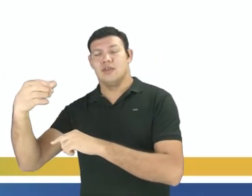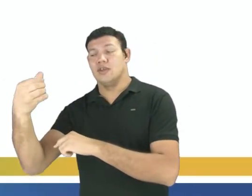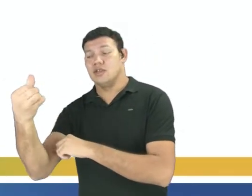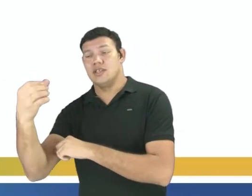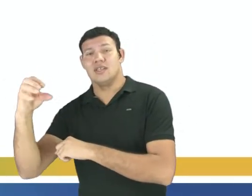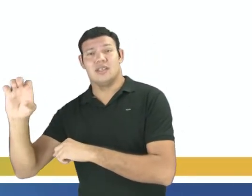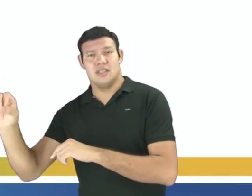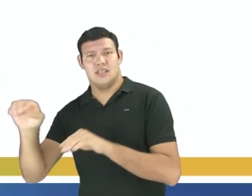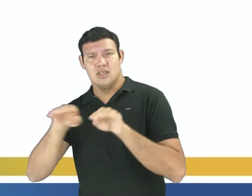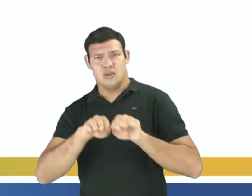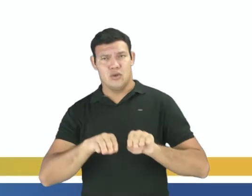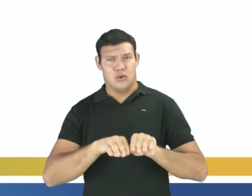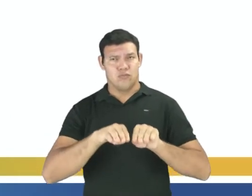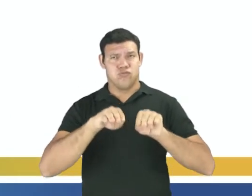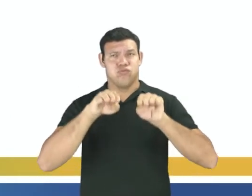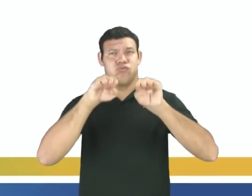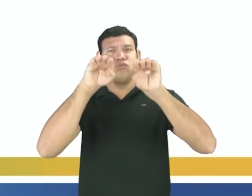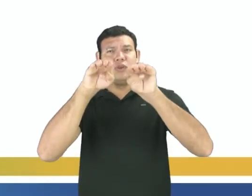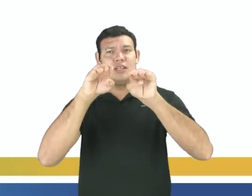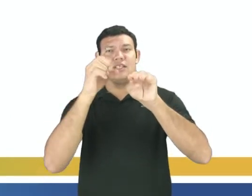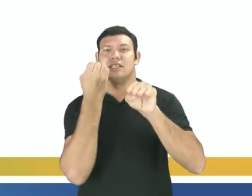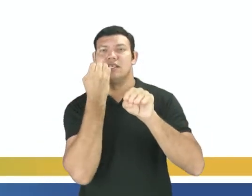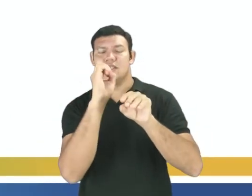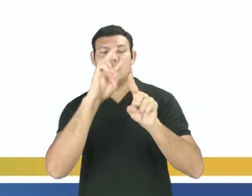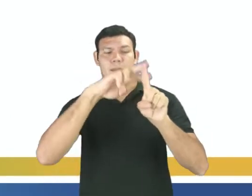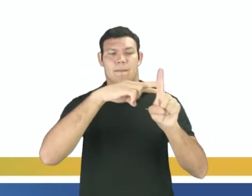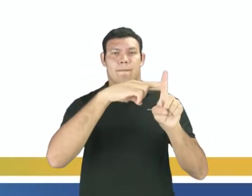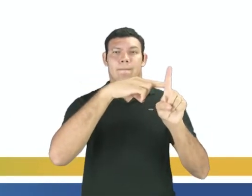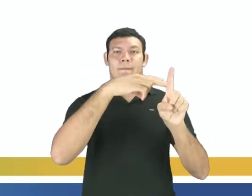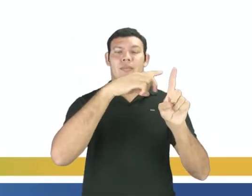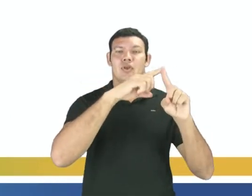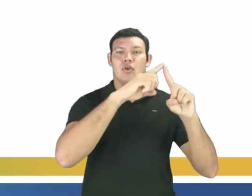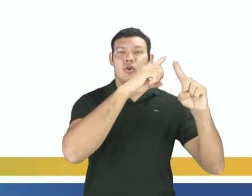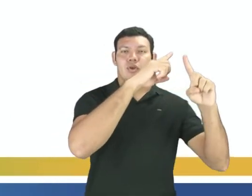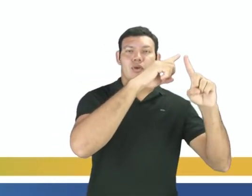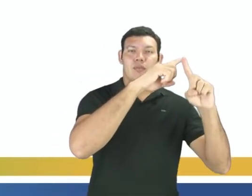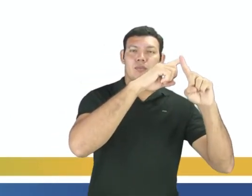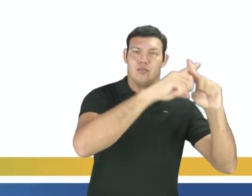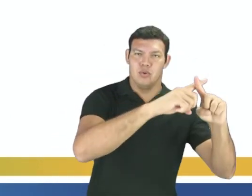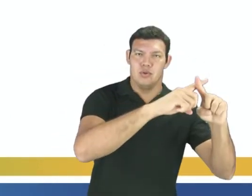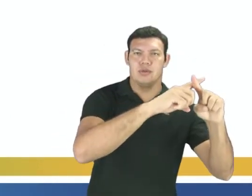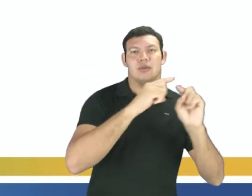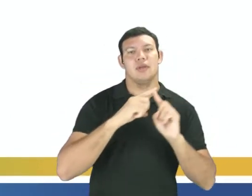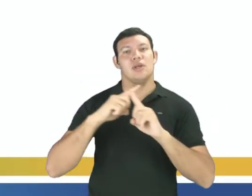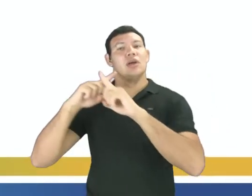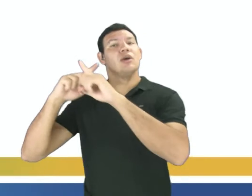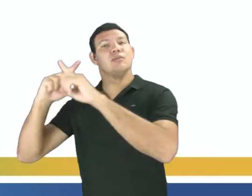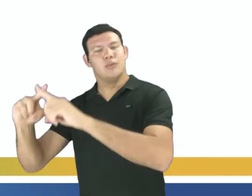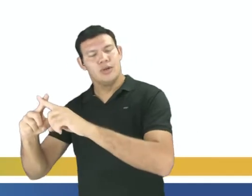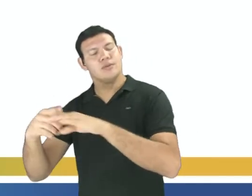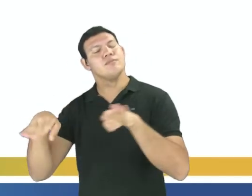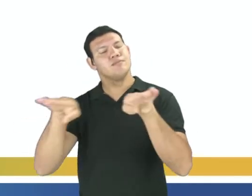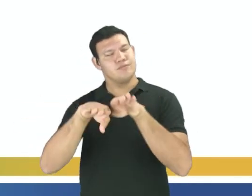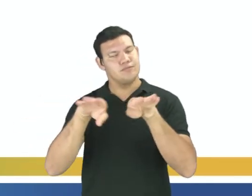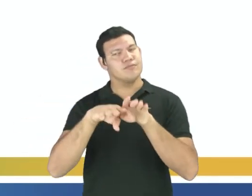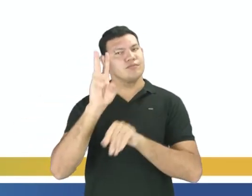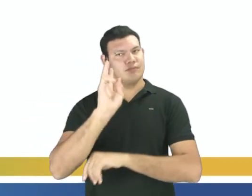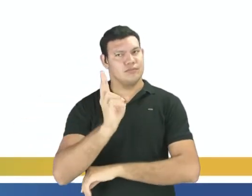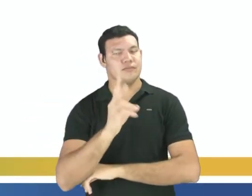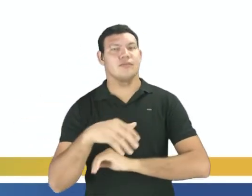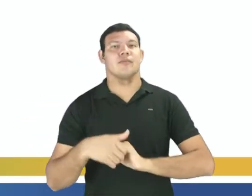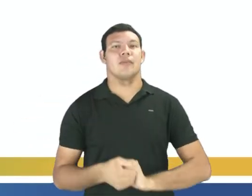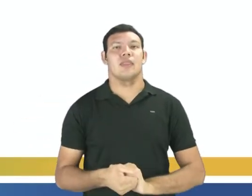era diretamente proporcional, se eu multiplicava de um lado, de uma grandeza, na outra grandeza eu também multiplicava, certo?